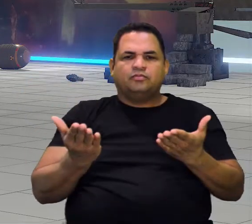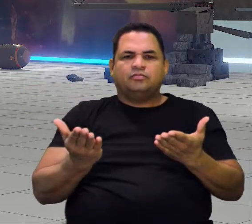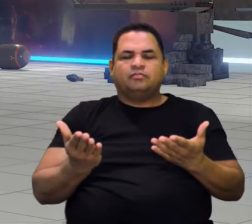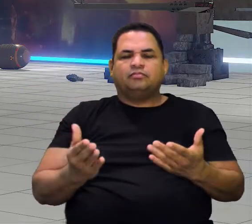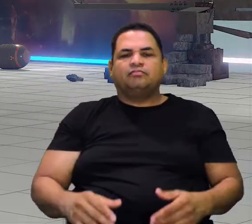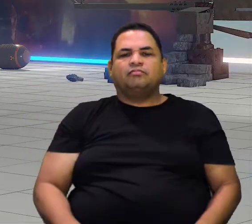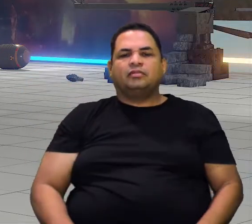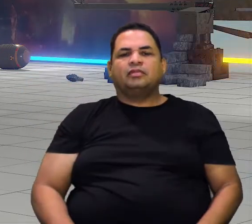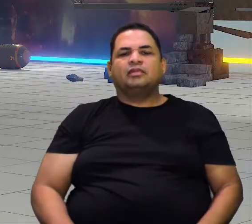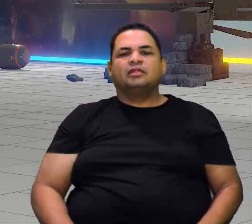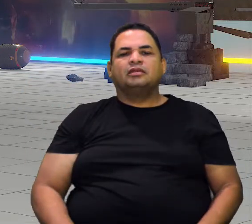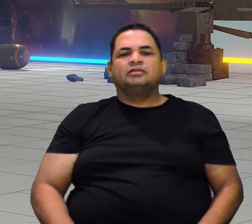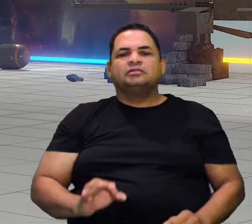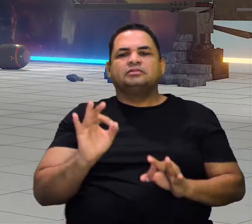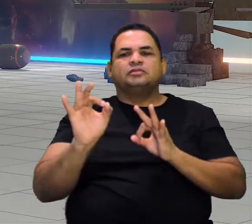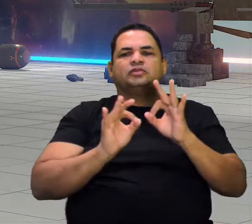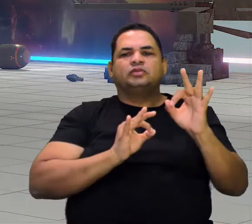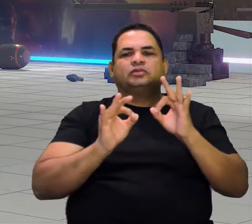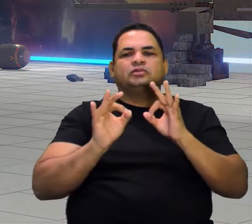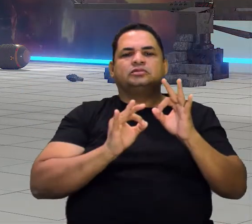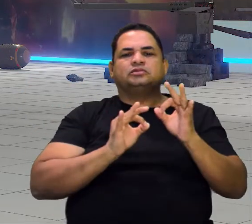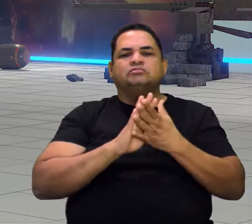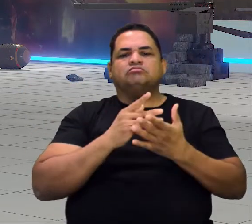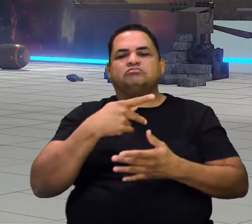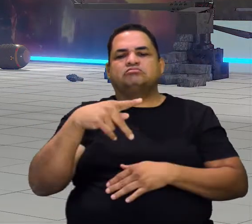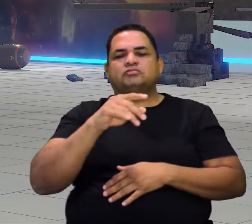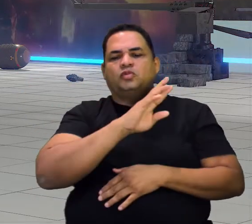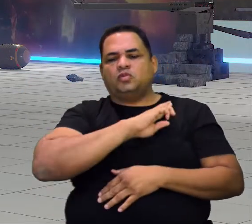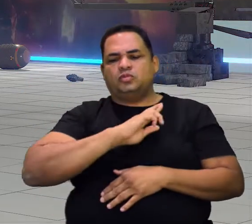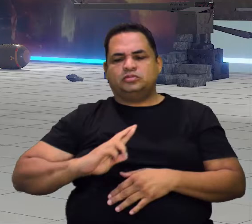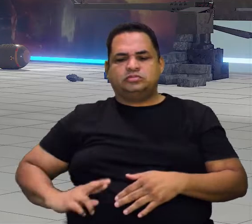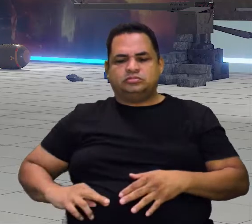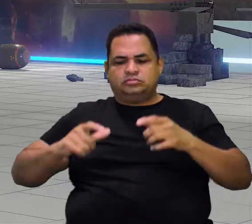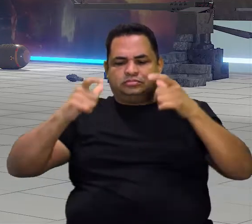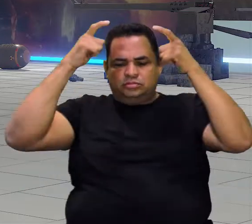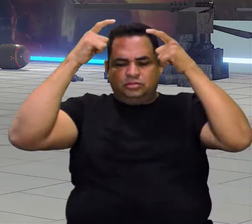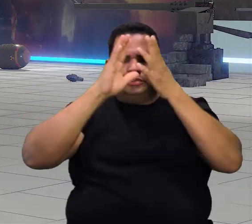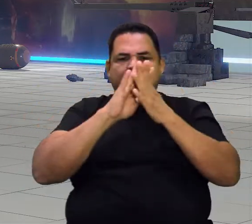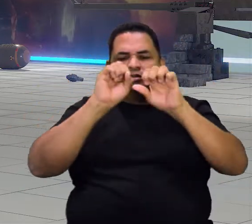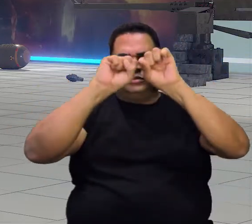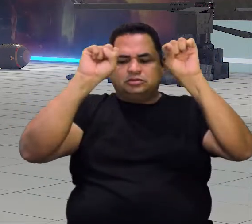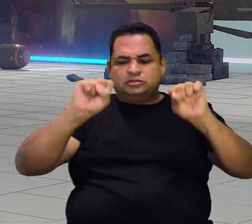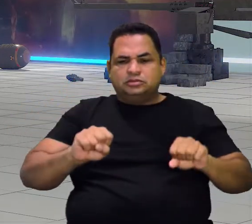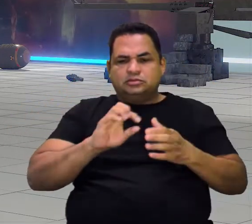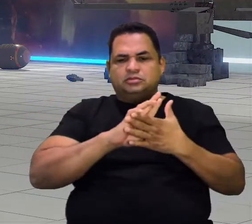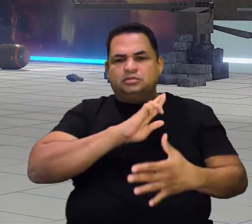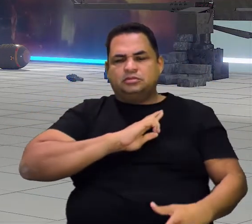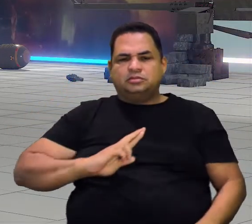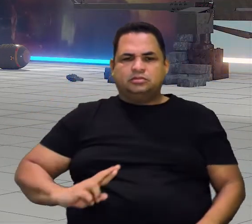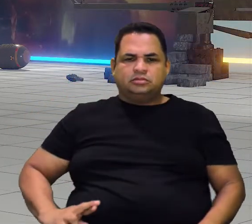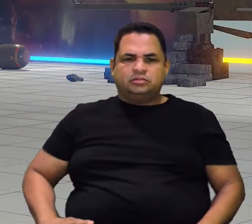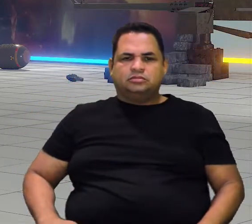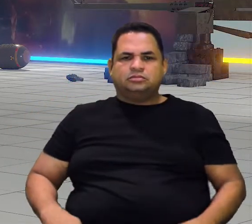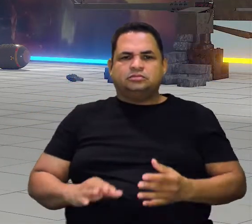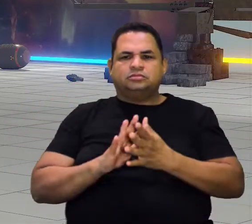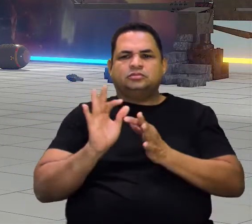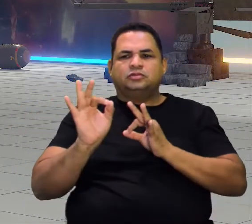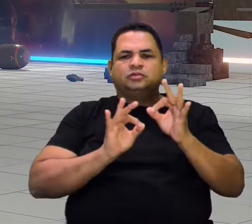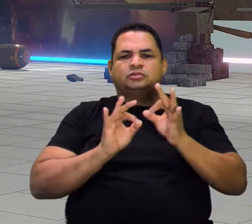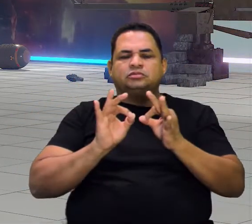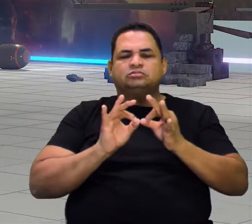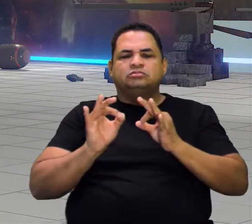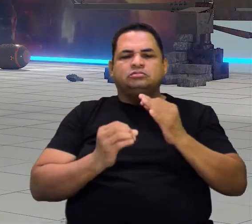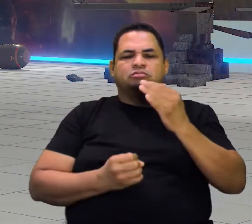que cria sua república, seus reis, seu sistema republicano, cria o seu